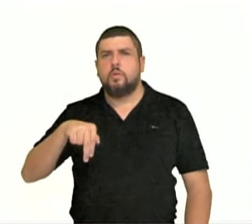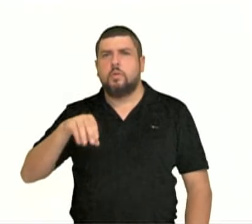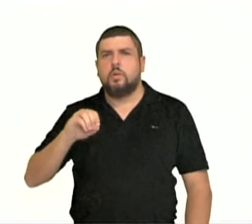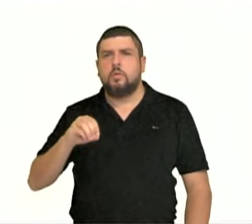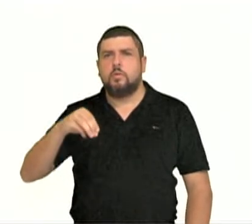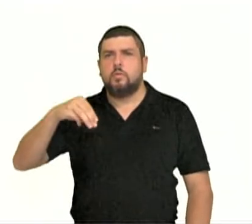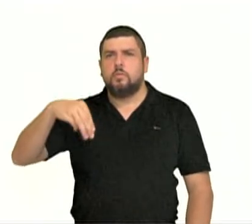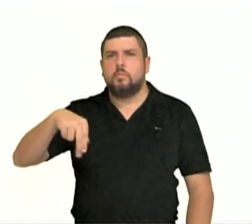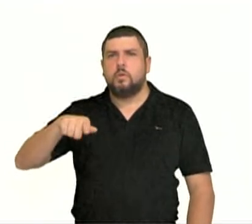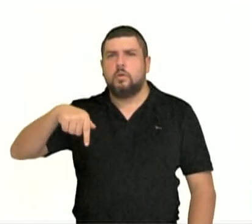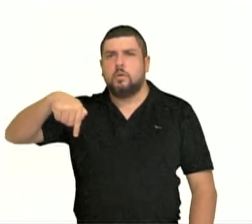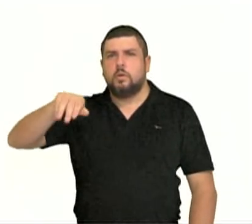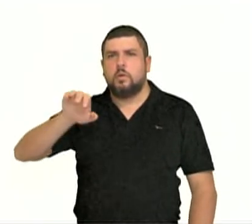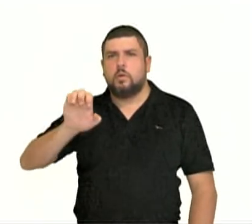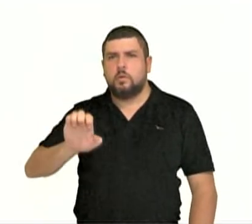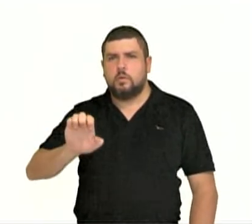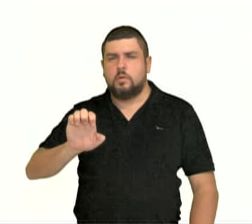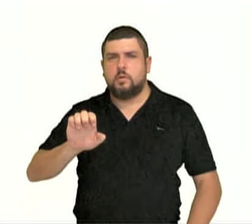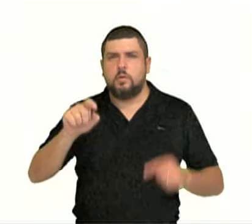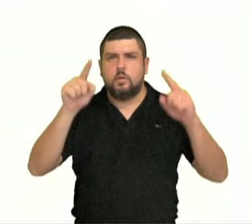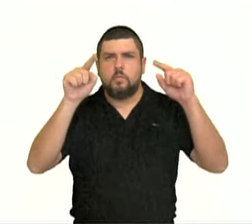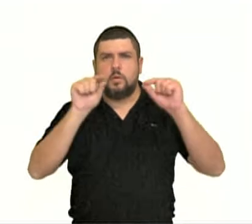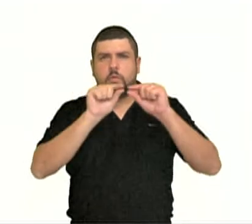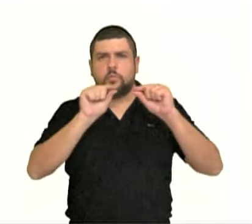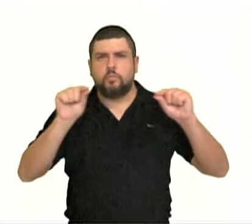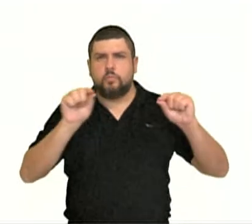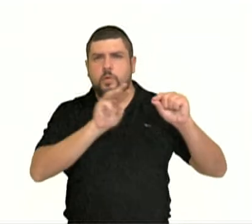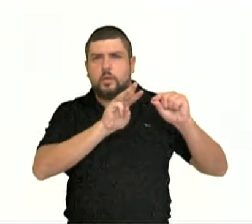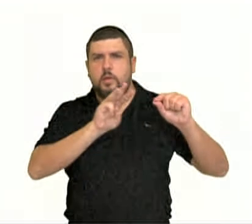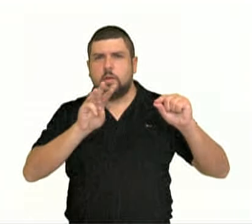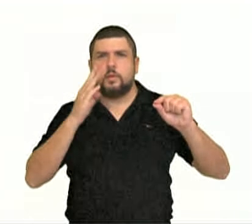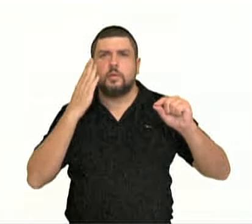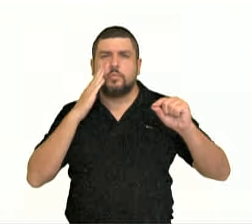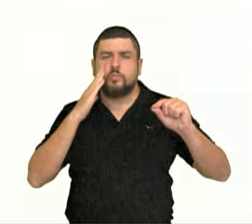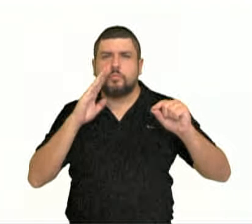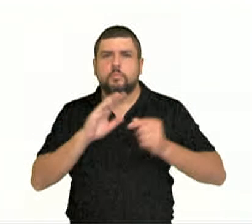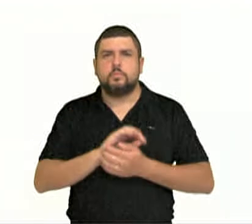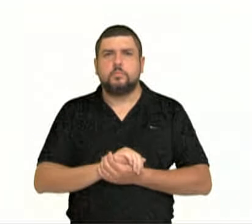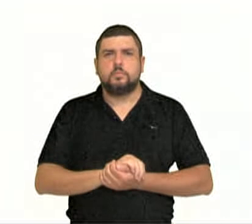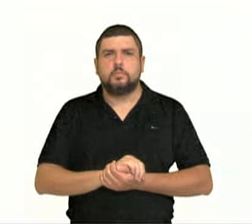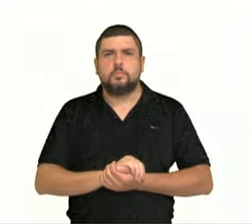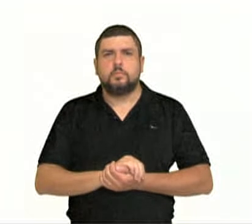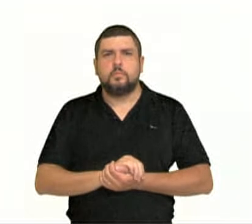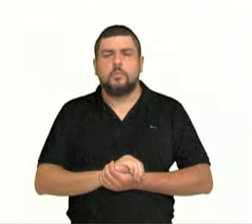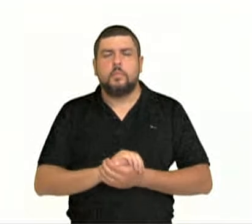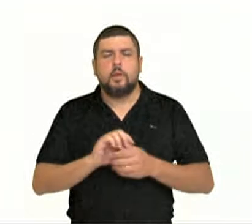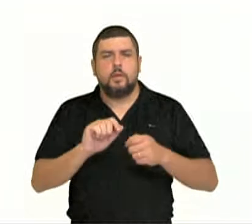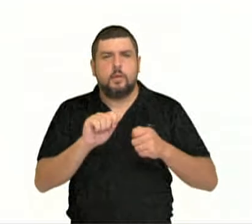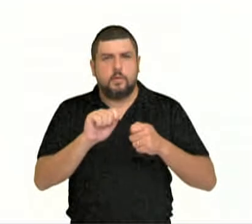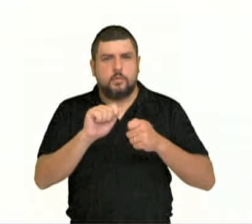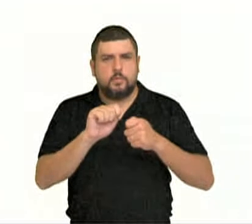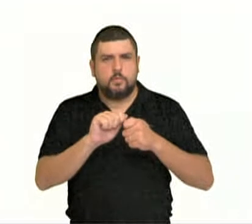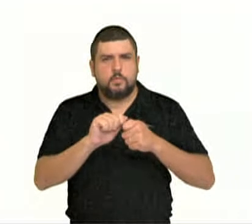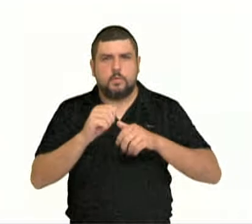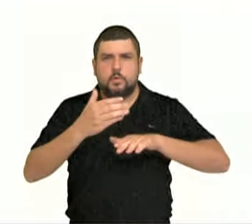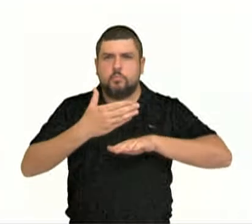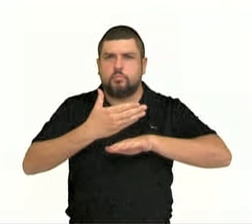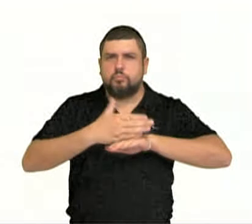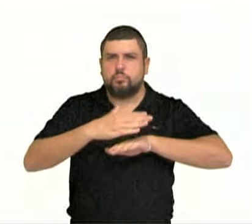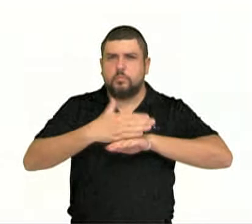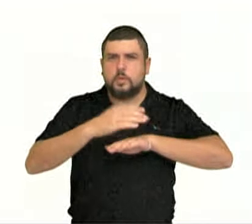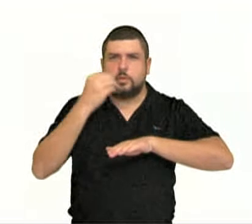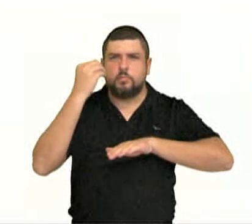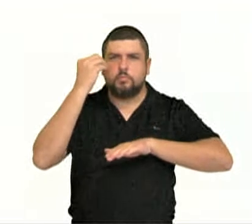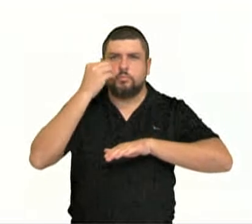nessa atividade, nesse link aqui que está nesse slide, certo? Bem, para realizar esse experimento, necessitaremos de uma bola